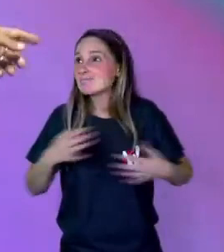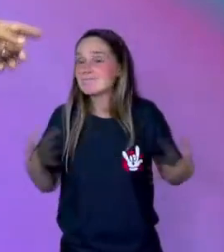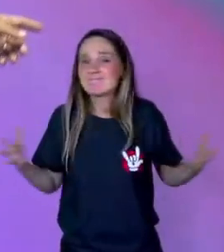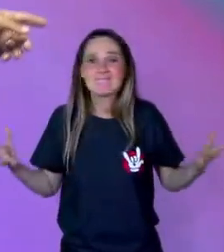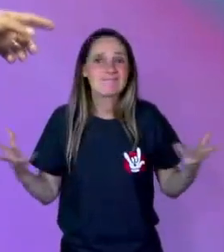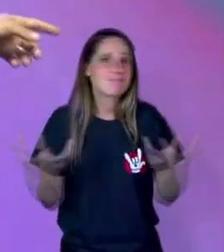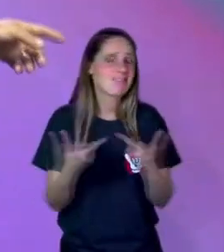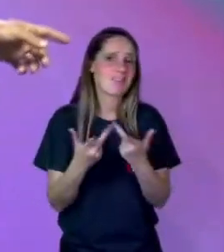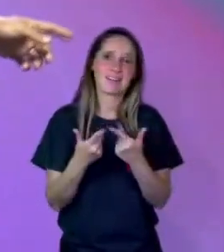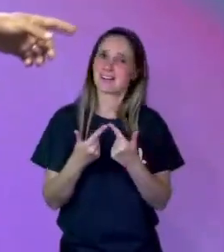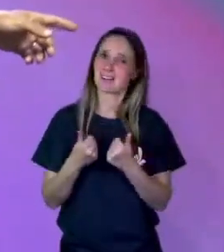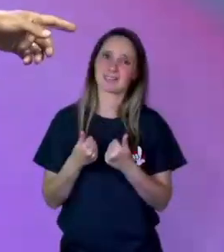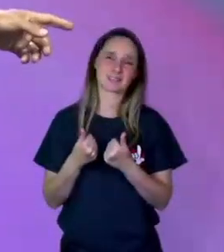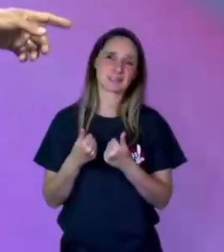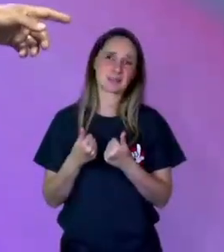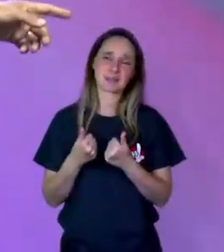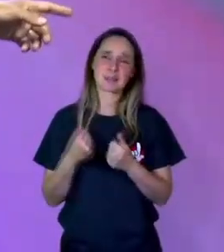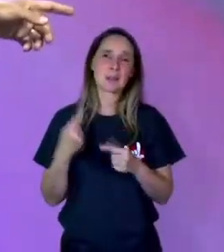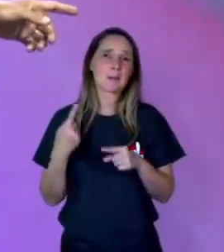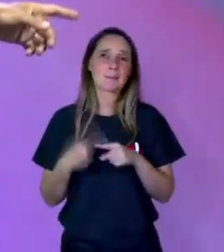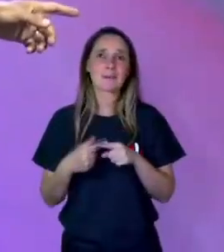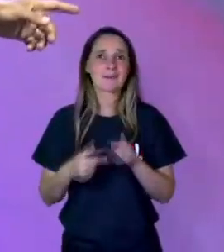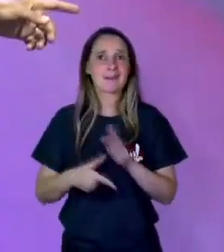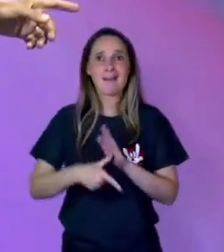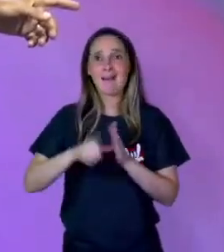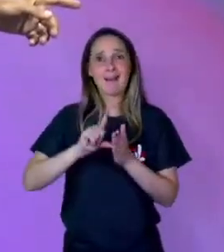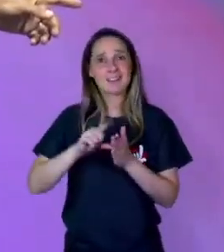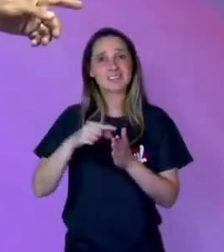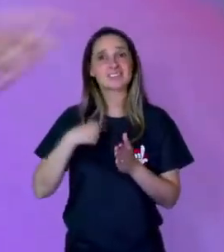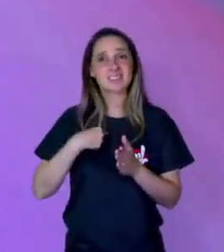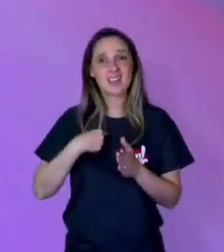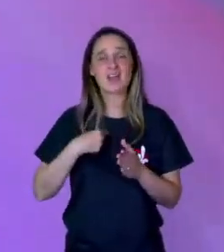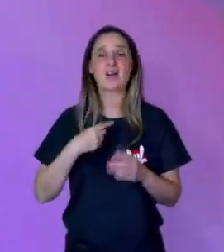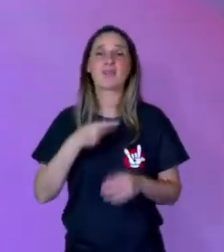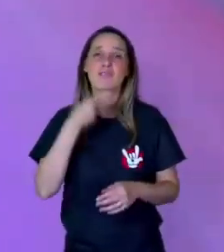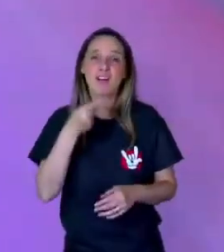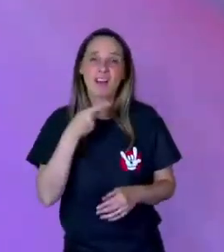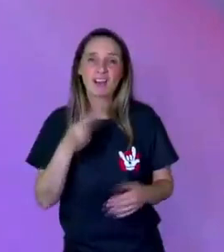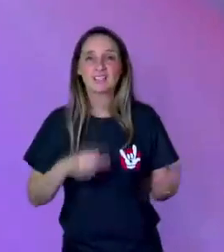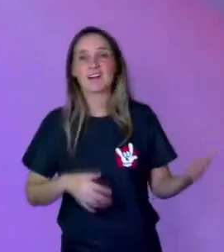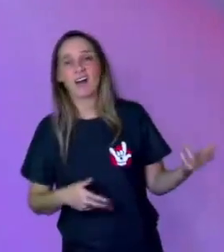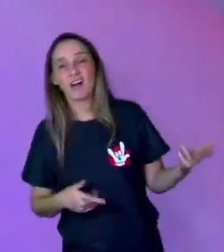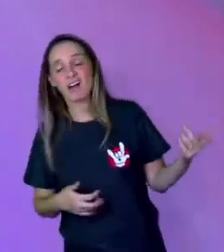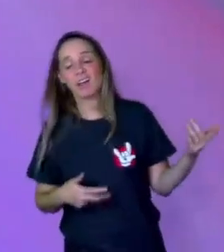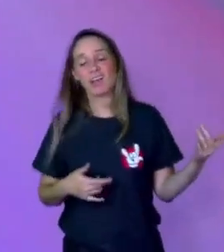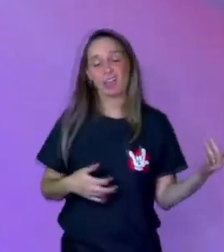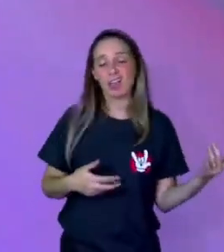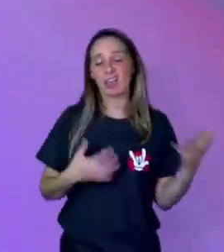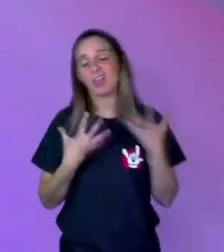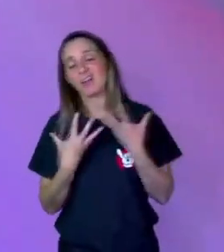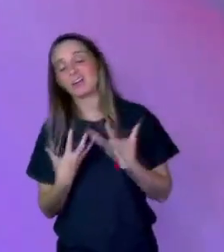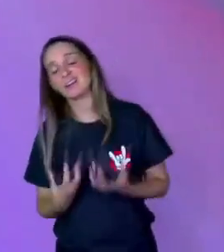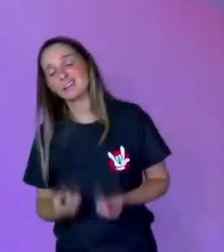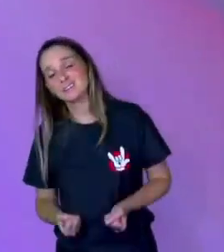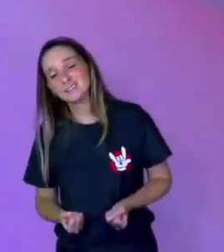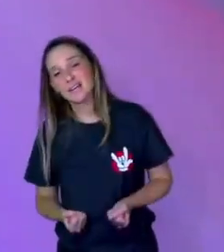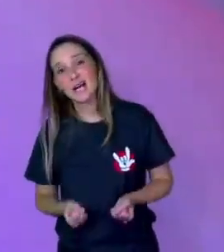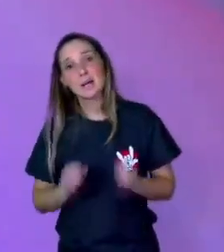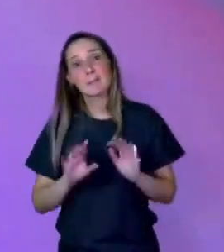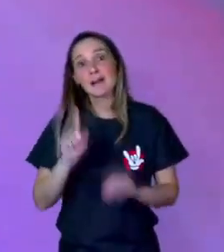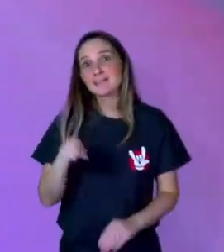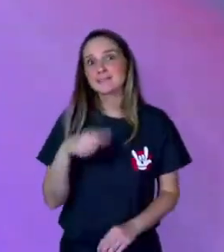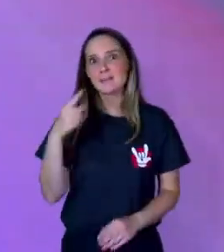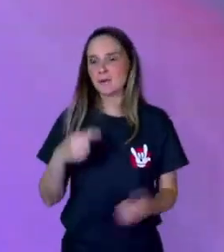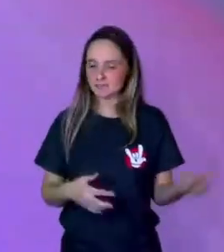meia hora antes de tocar, eu estava falando ali embaixo que eu não aguento mais tocar. E de repente eu venho e faço o maior louvor da minha vida. E eu falo, não estou entendendo o que está